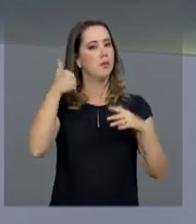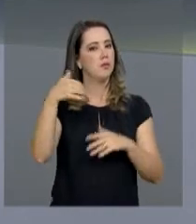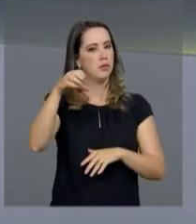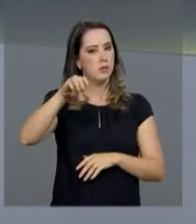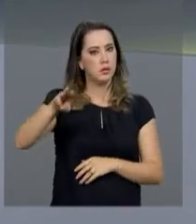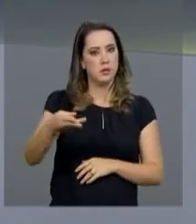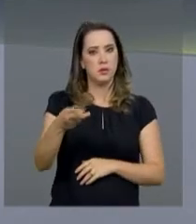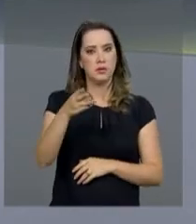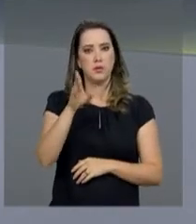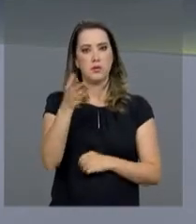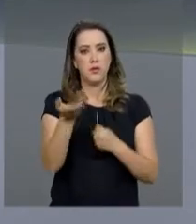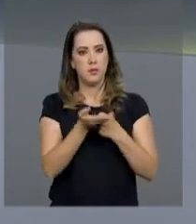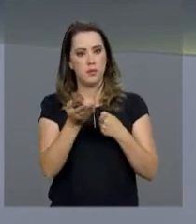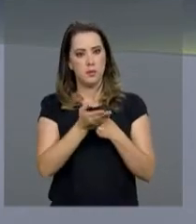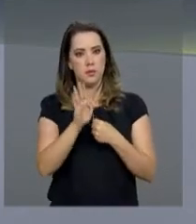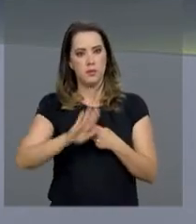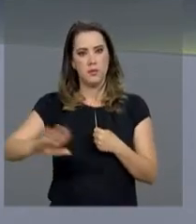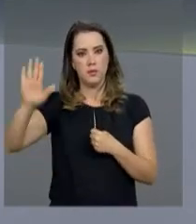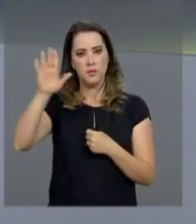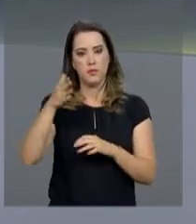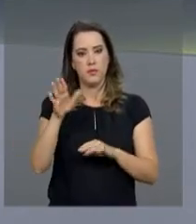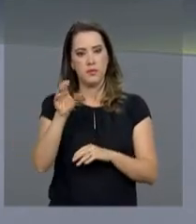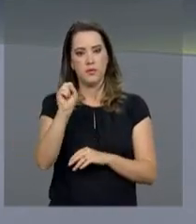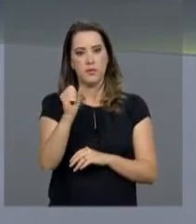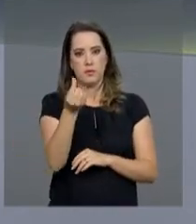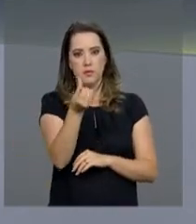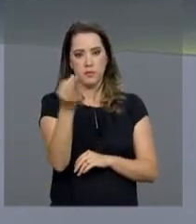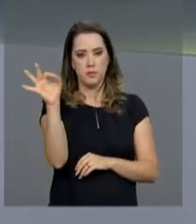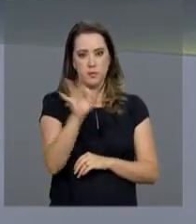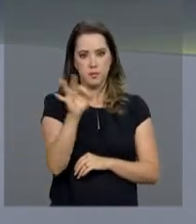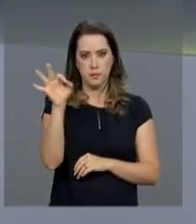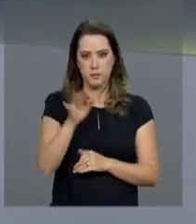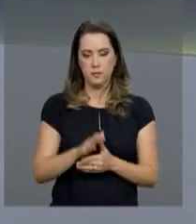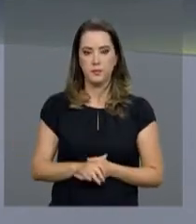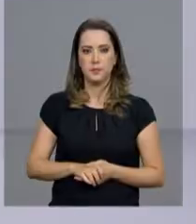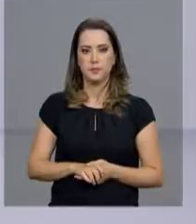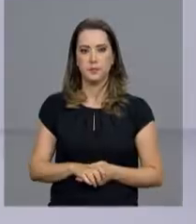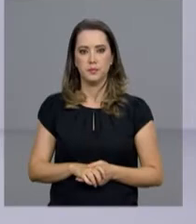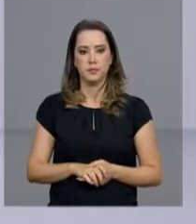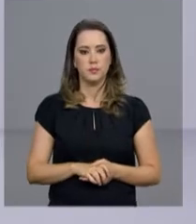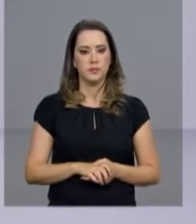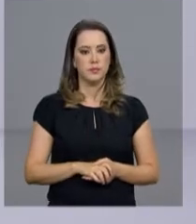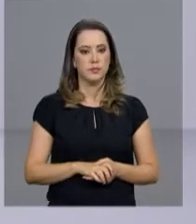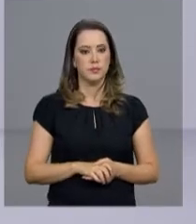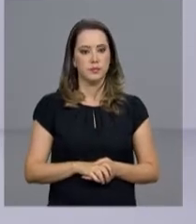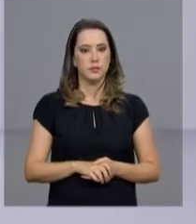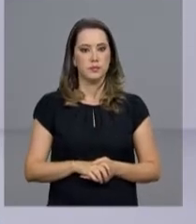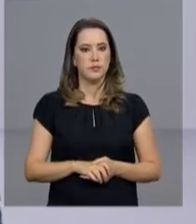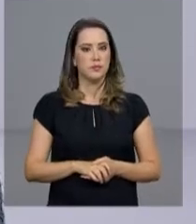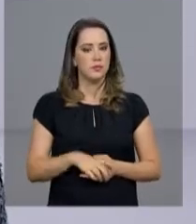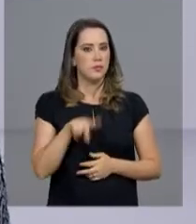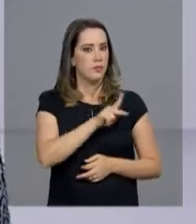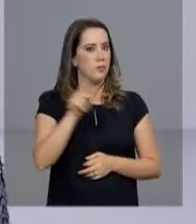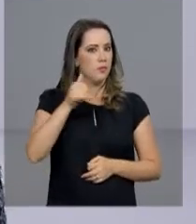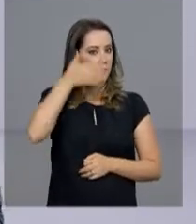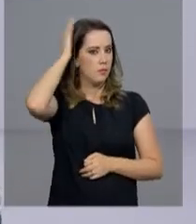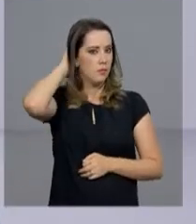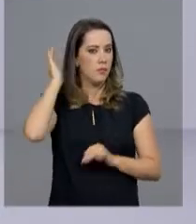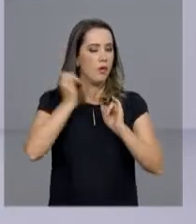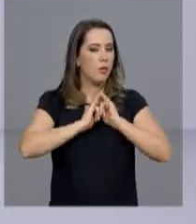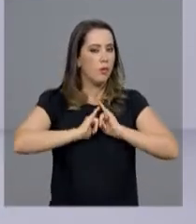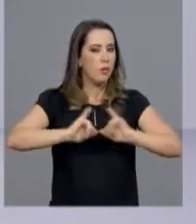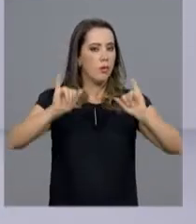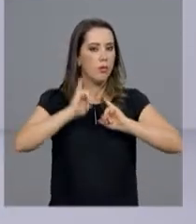média nacional de vacinação está em 86% o presidente michel temer anunciou